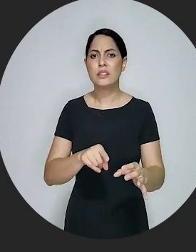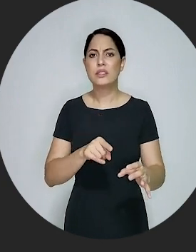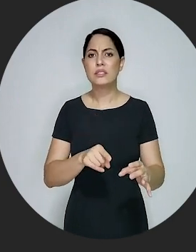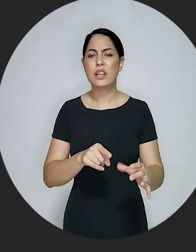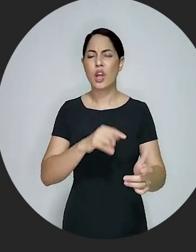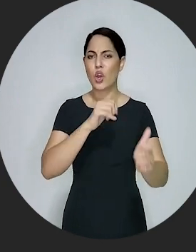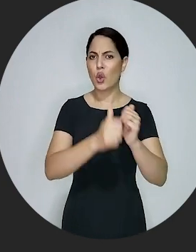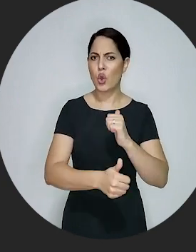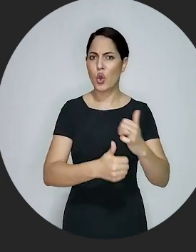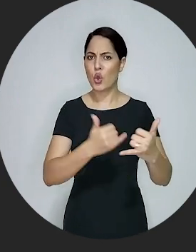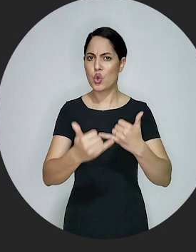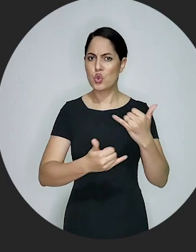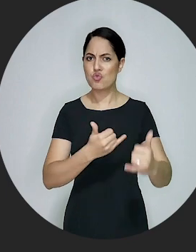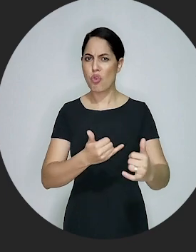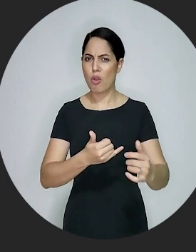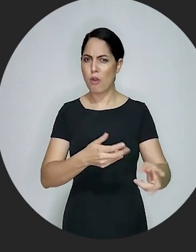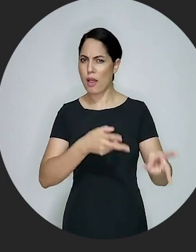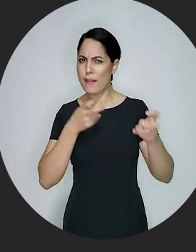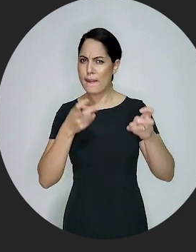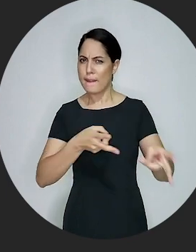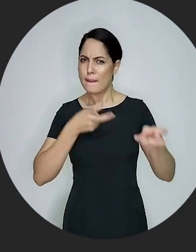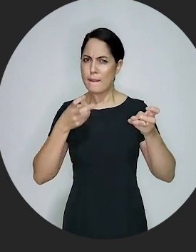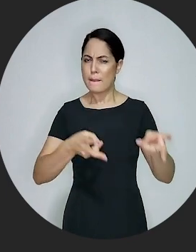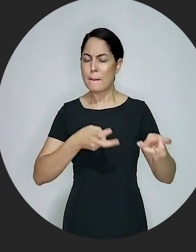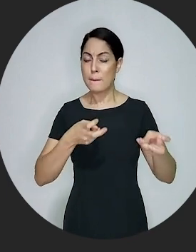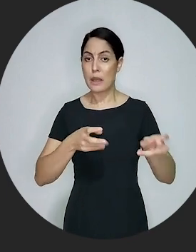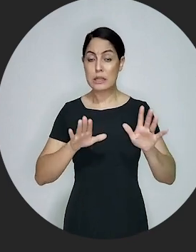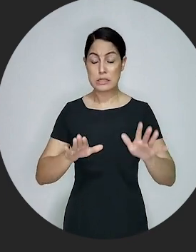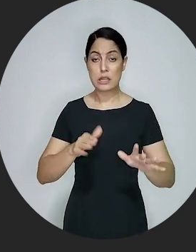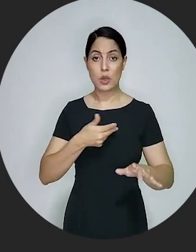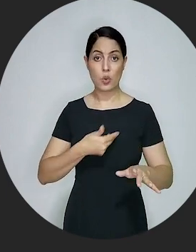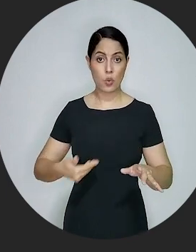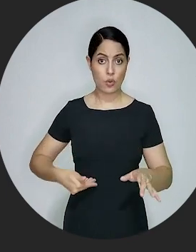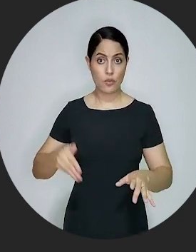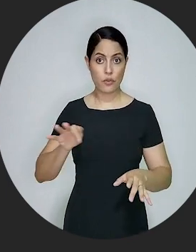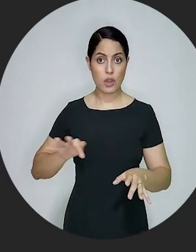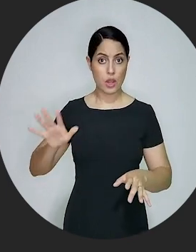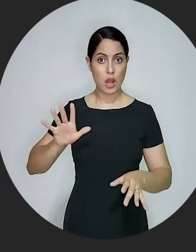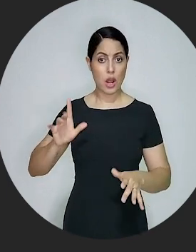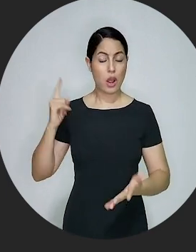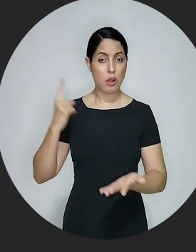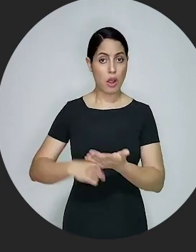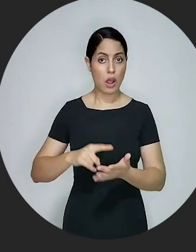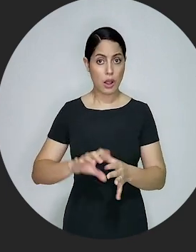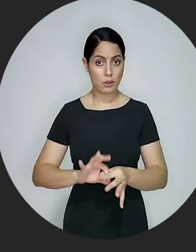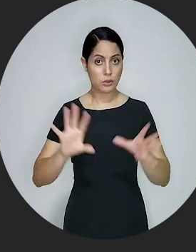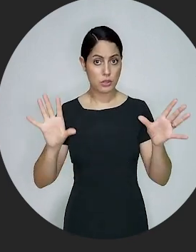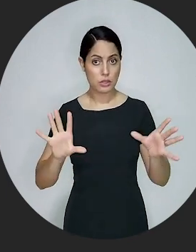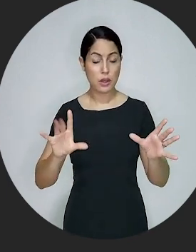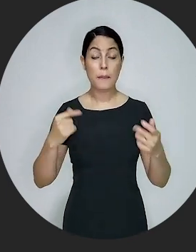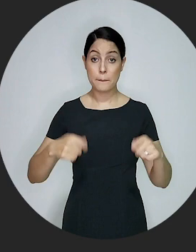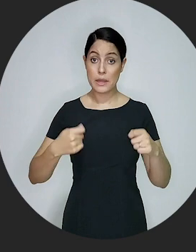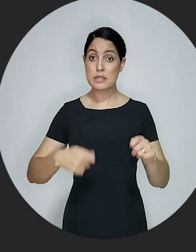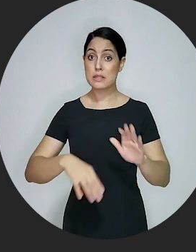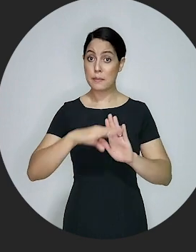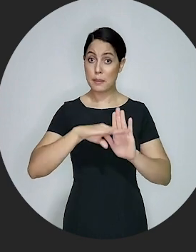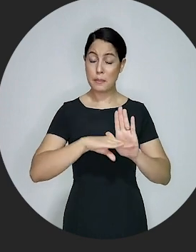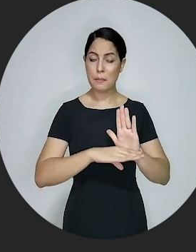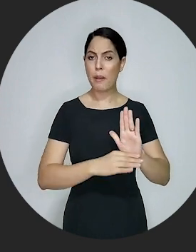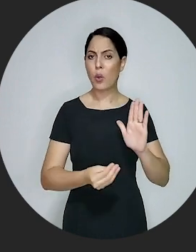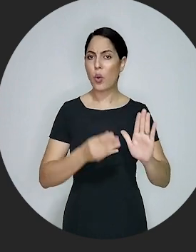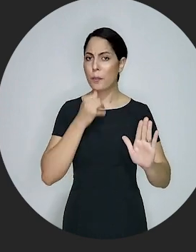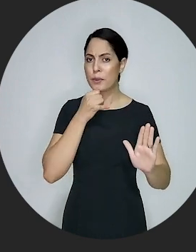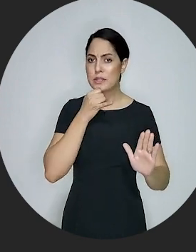a exploração de jogos pode ser levada a cabo por particulares, mediante uma autorização do Estado, através de um ato de